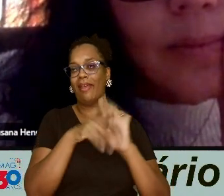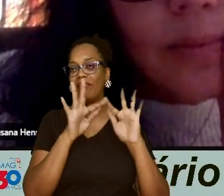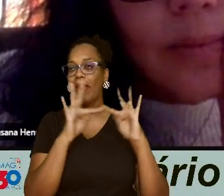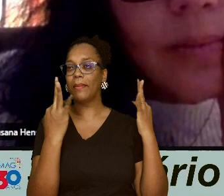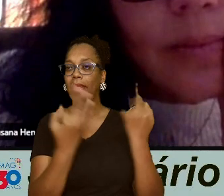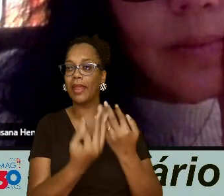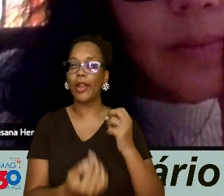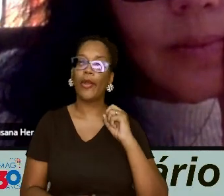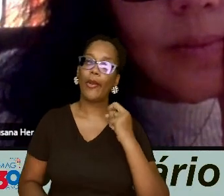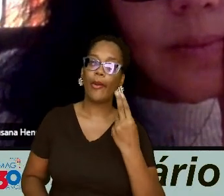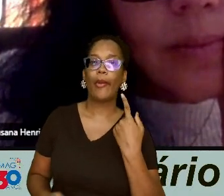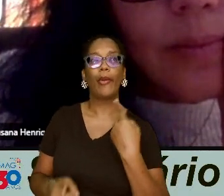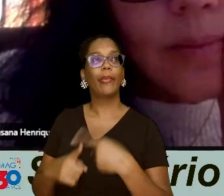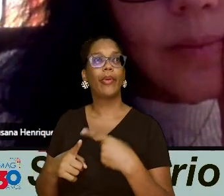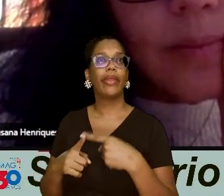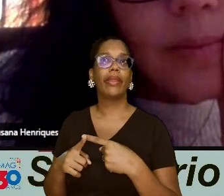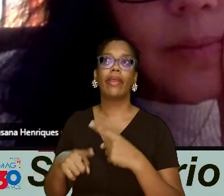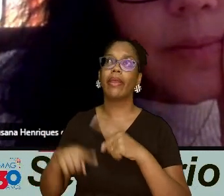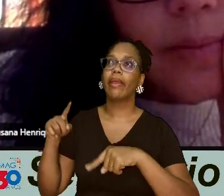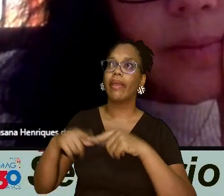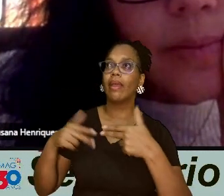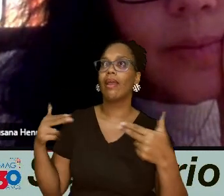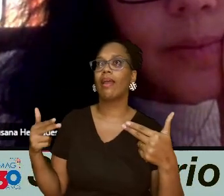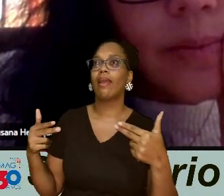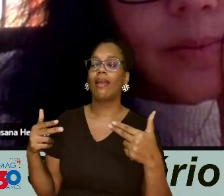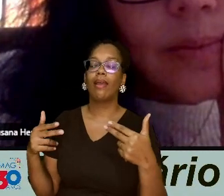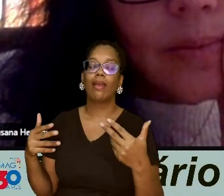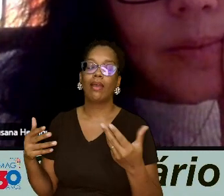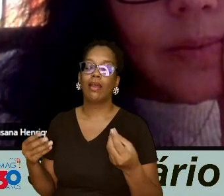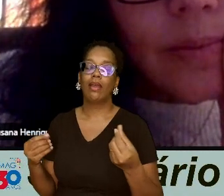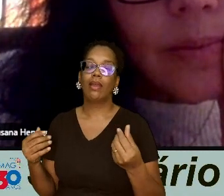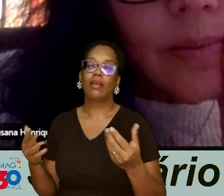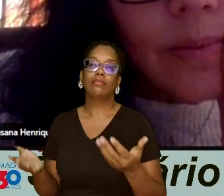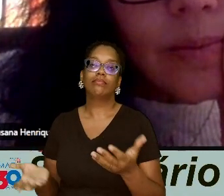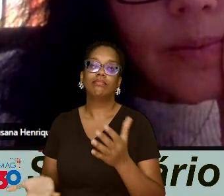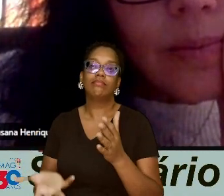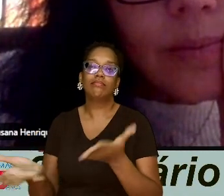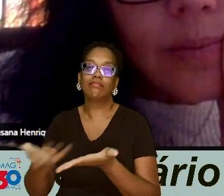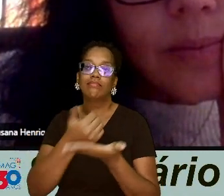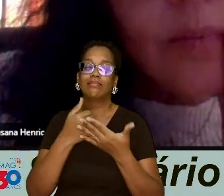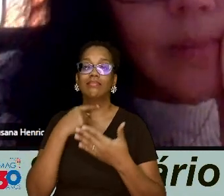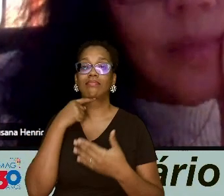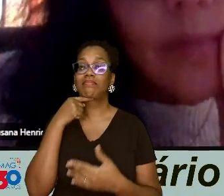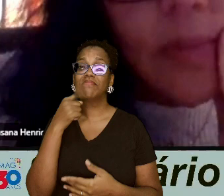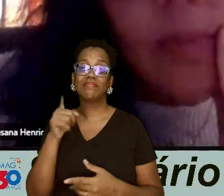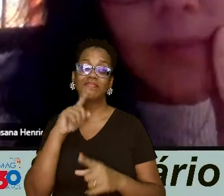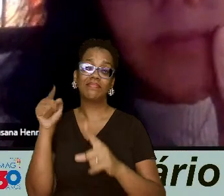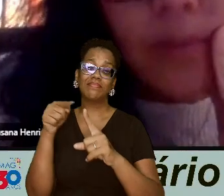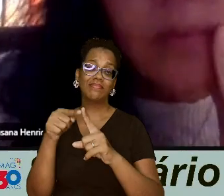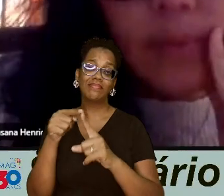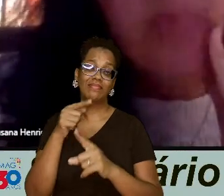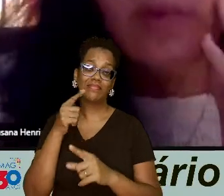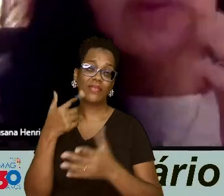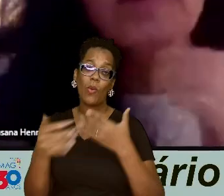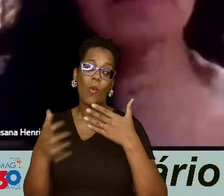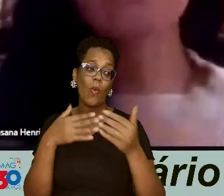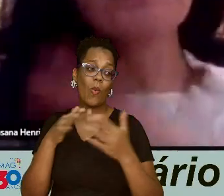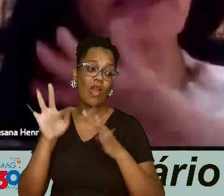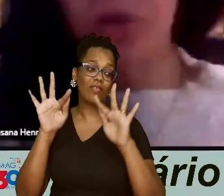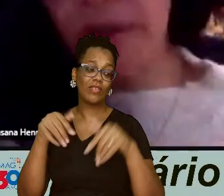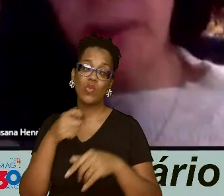ou porque aquele bem foi levantado, não chegou à sua finalidade por qualquer fim que